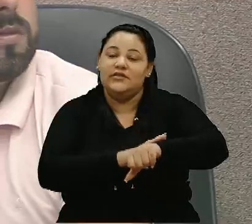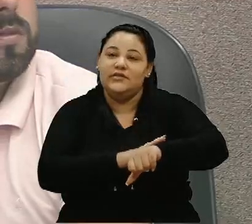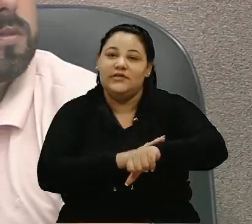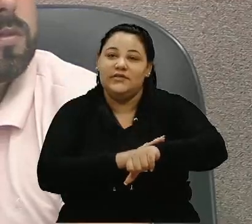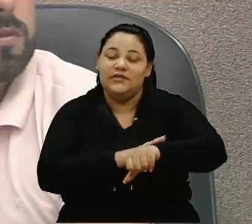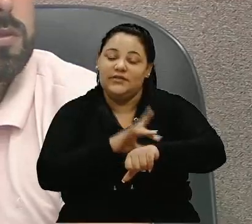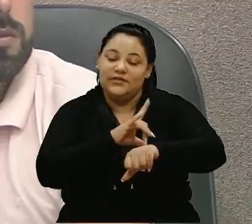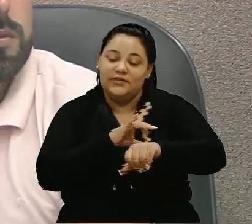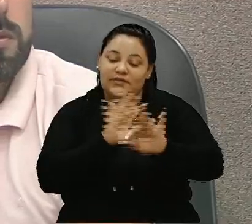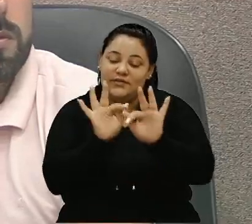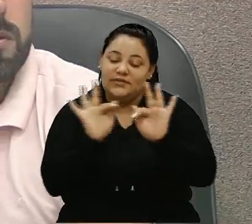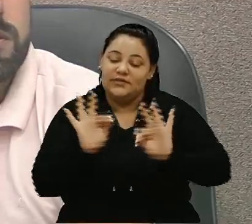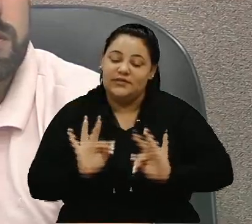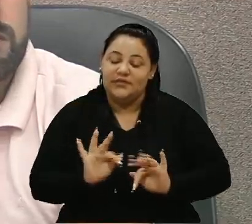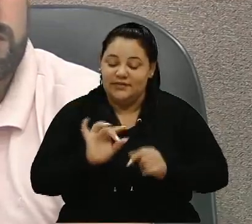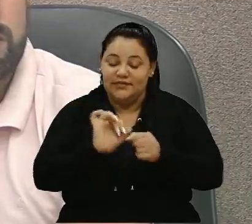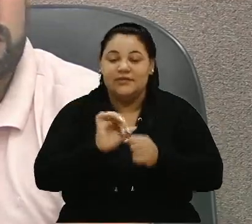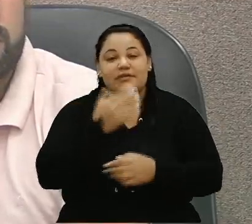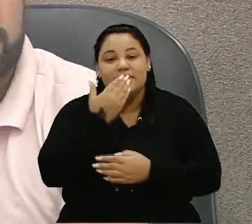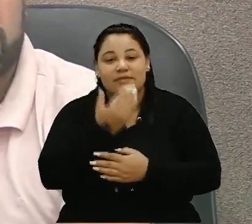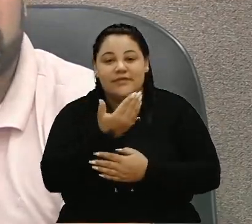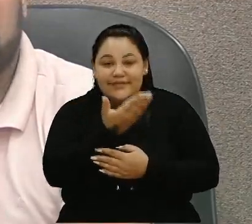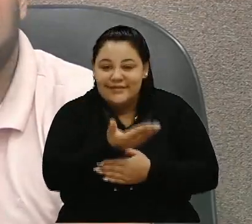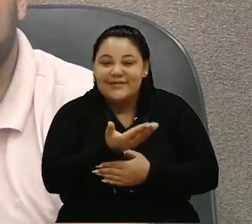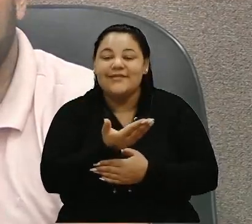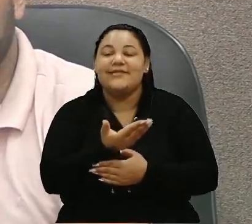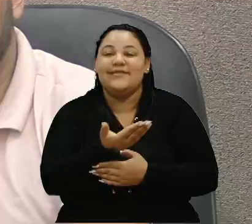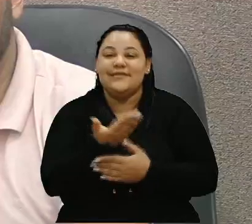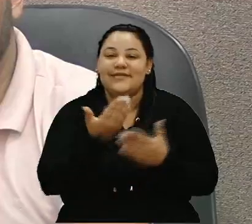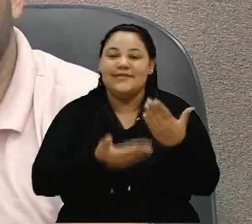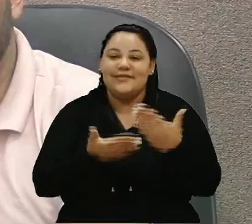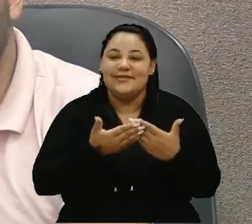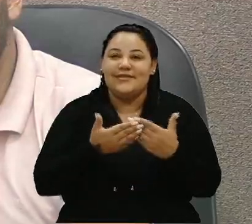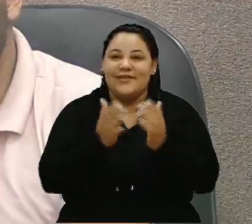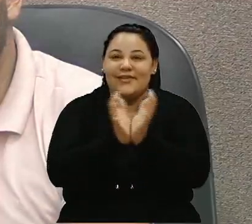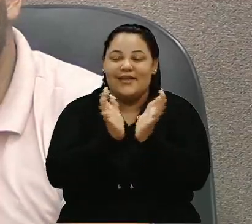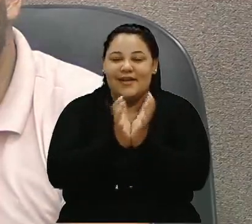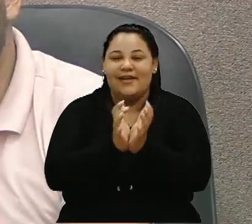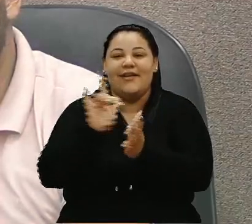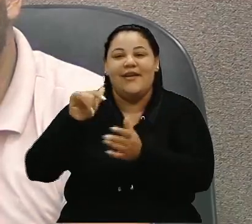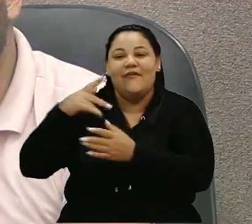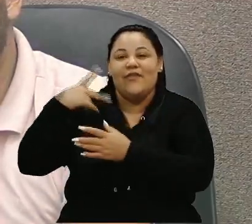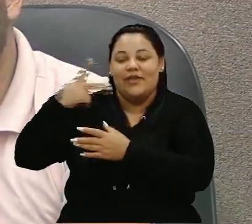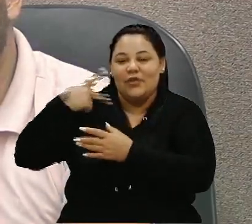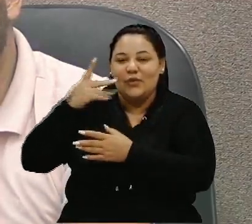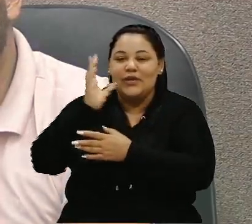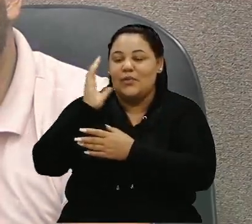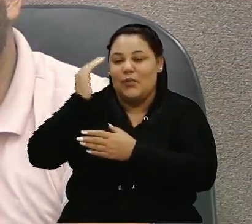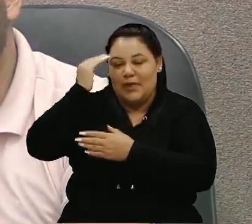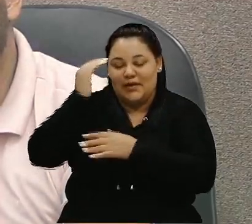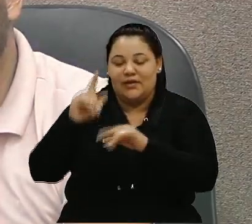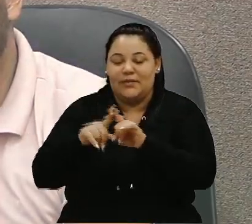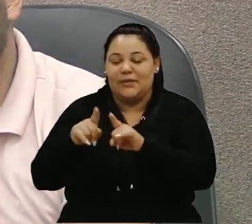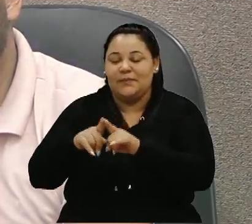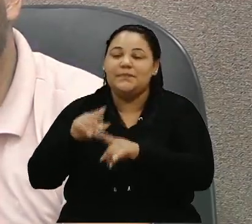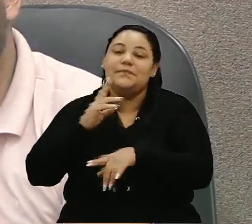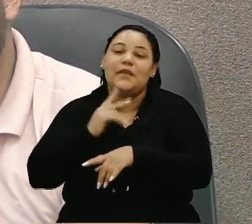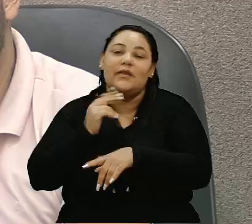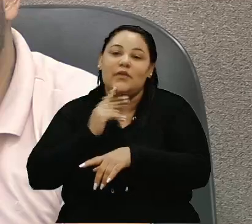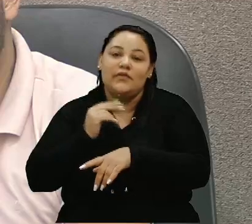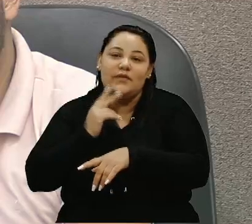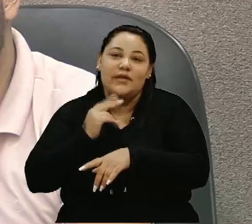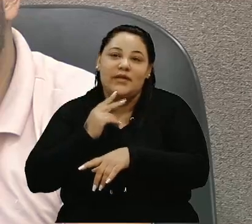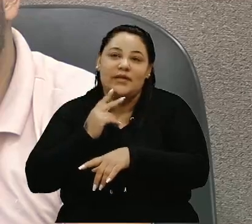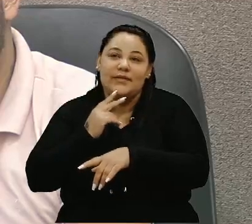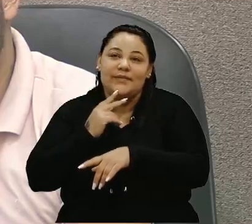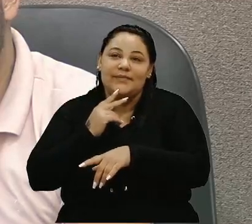esse pedido, Toigo, dos colegas do vereador Felipe Gremmelmaier, do vereador Renato Oliveira, para desarquivar essa solicitação, né,